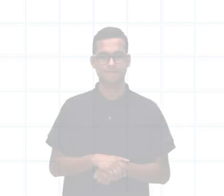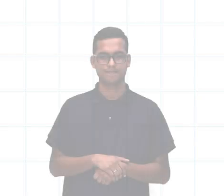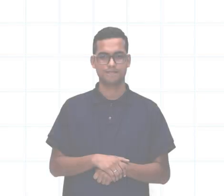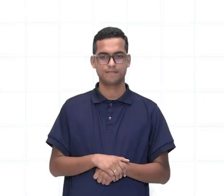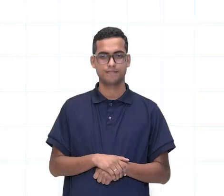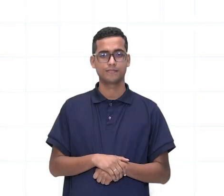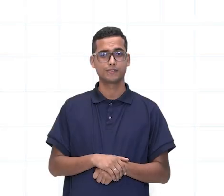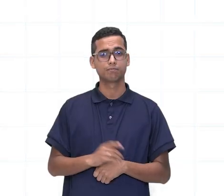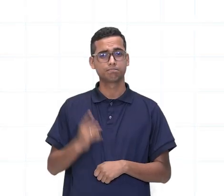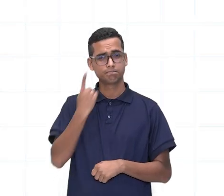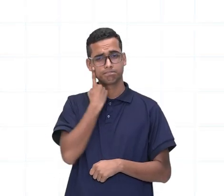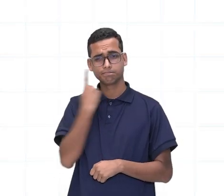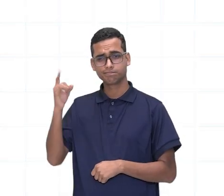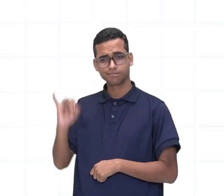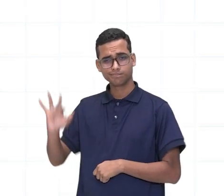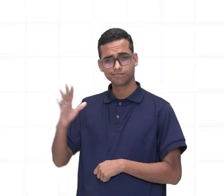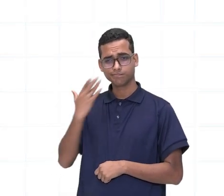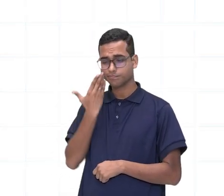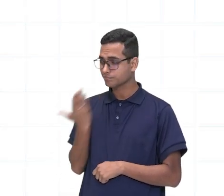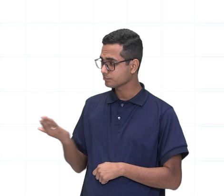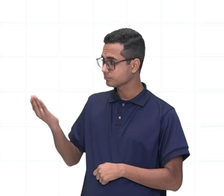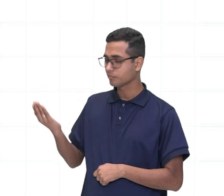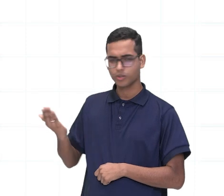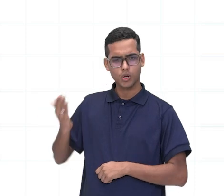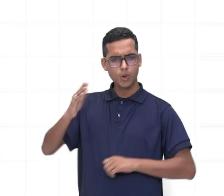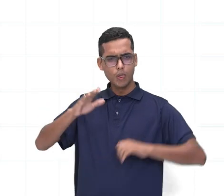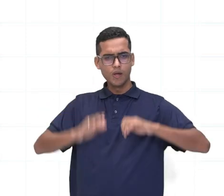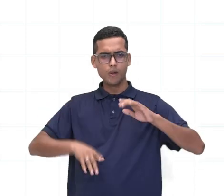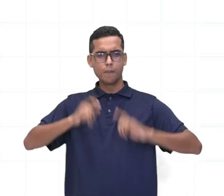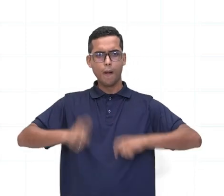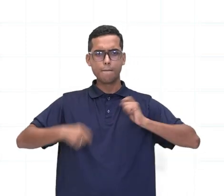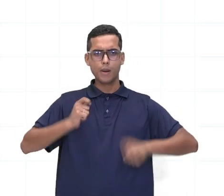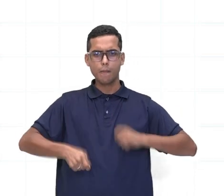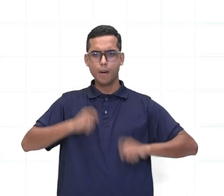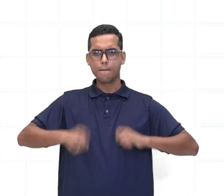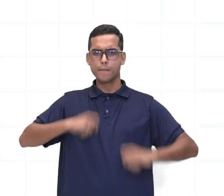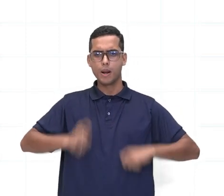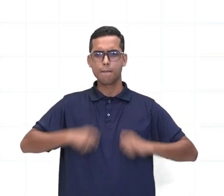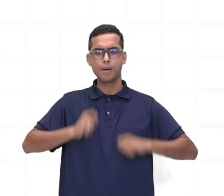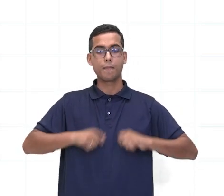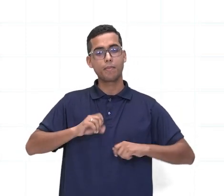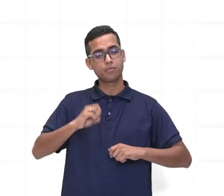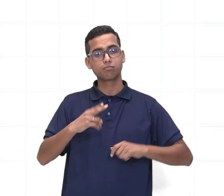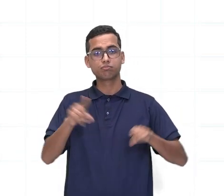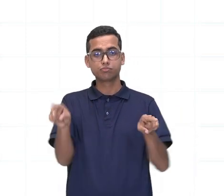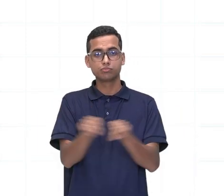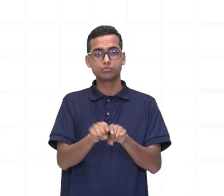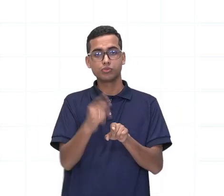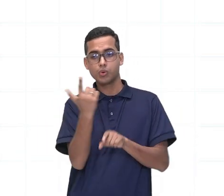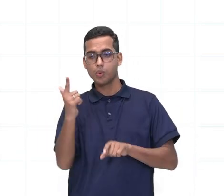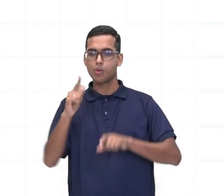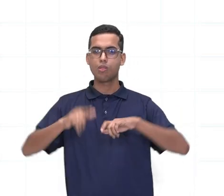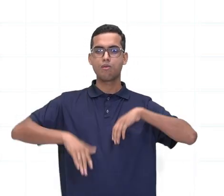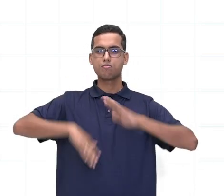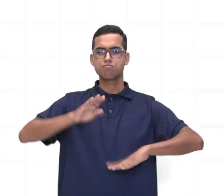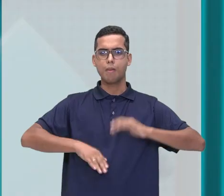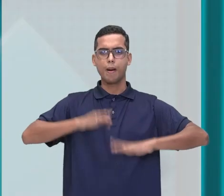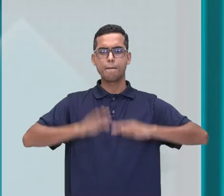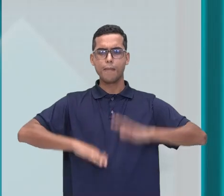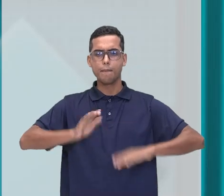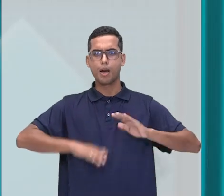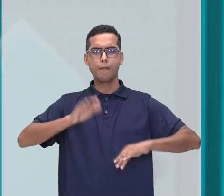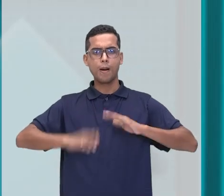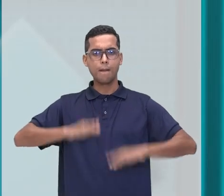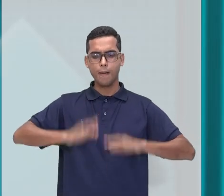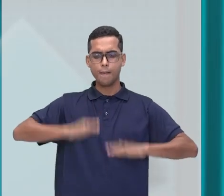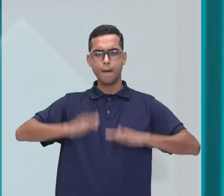Então, perceberam na imagem aí o som sendo batido aí através das mãos e o outro através de baqueta.